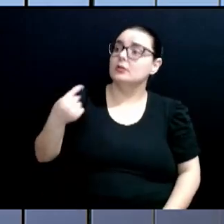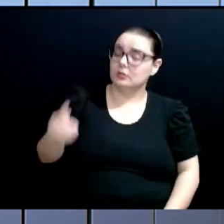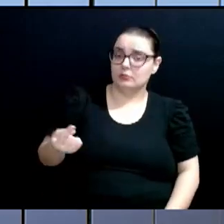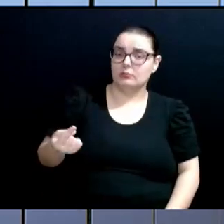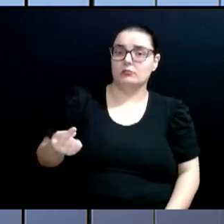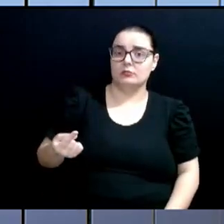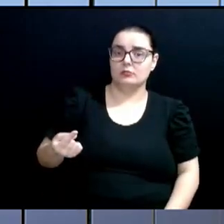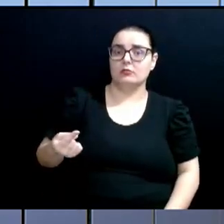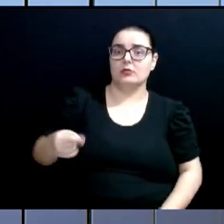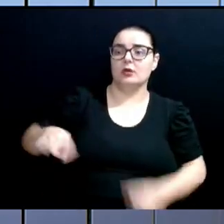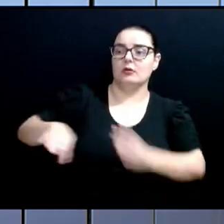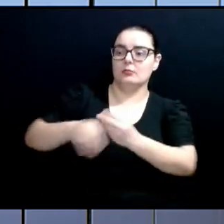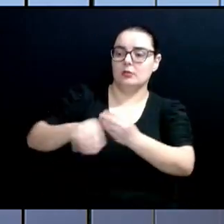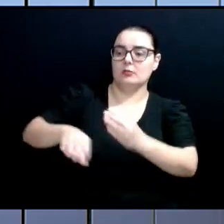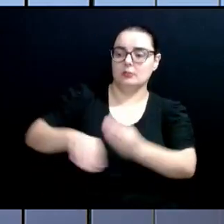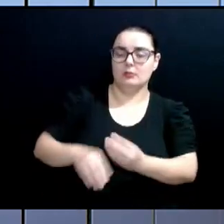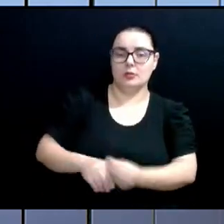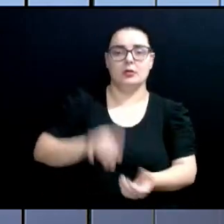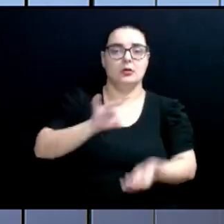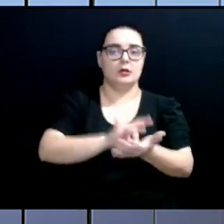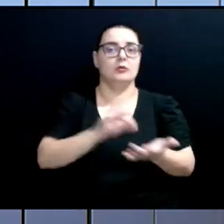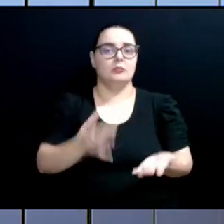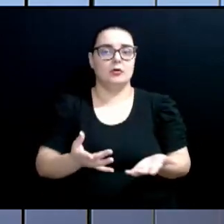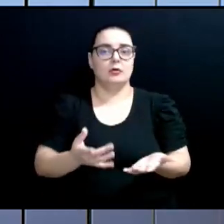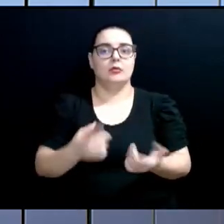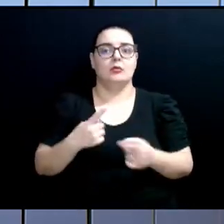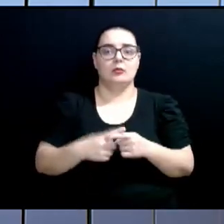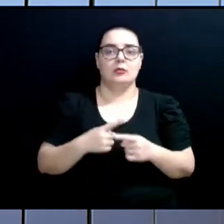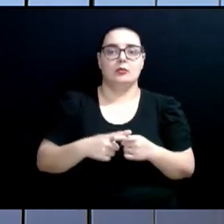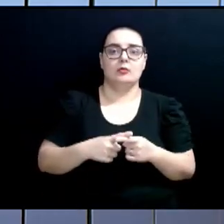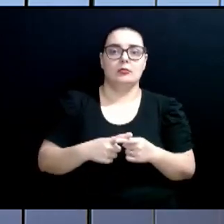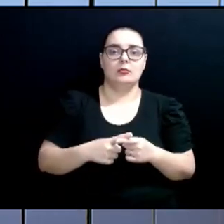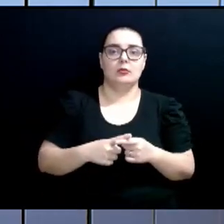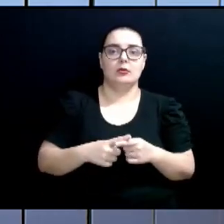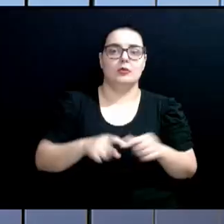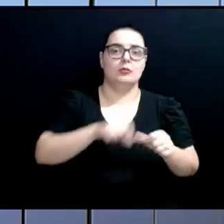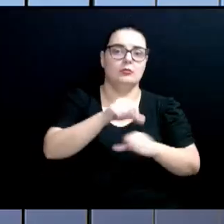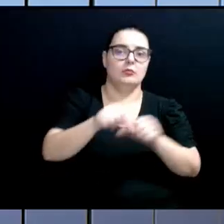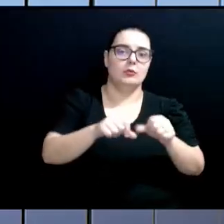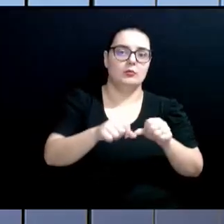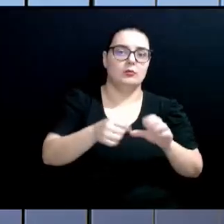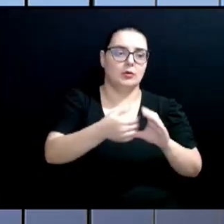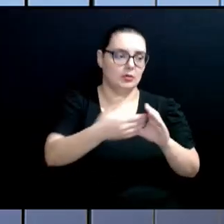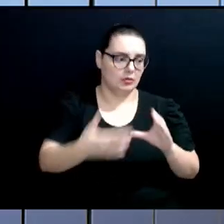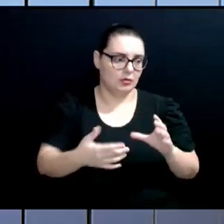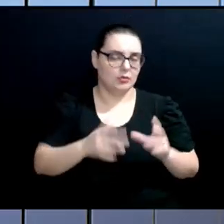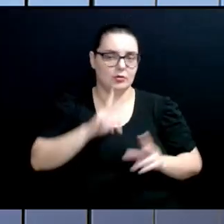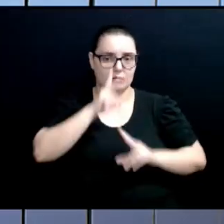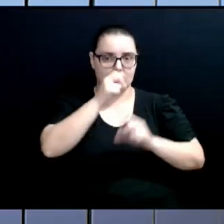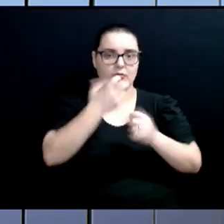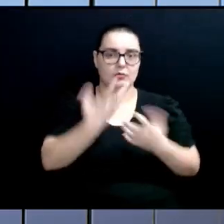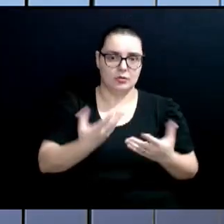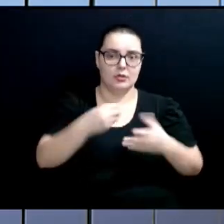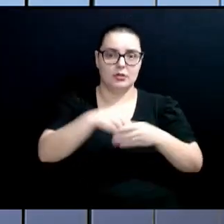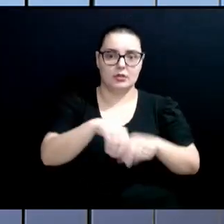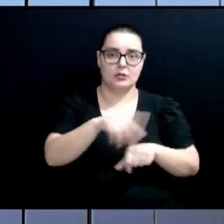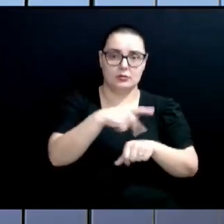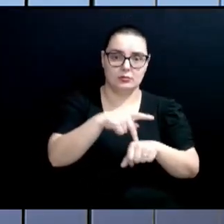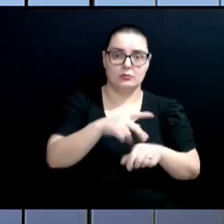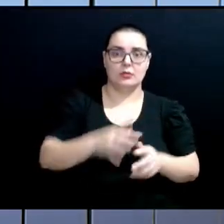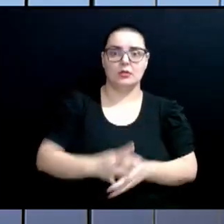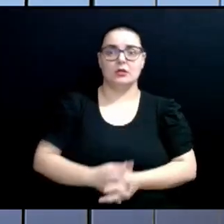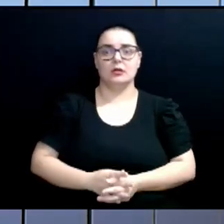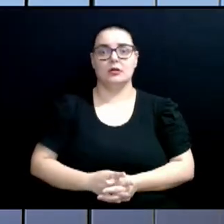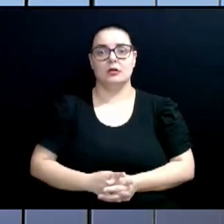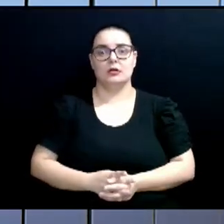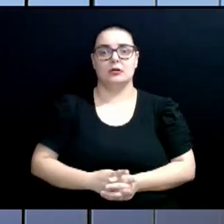emendada, realmente, porque mudou a configuração de forças, a correlação de forças dentro do país. A gente entrou num